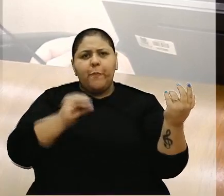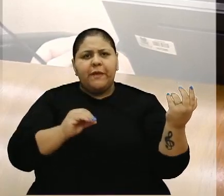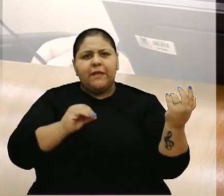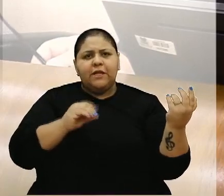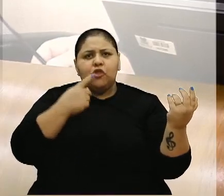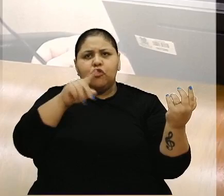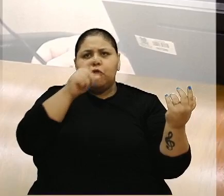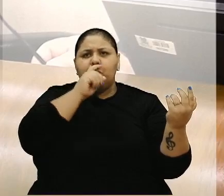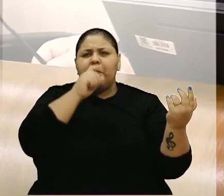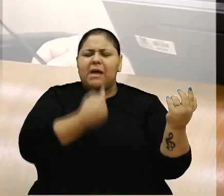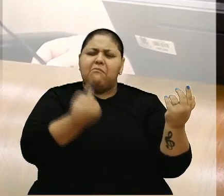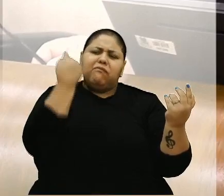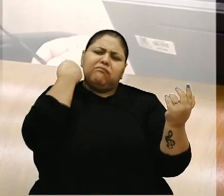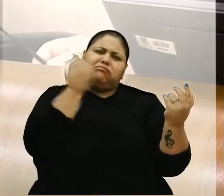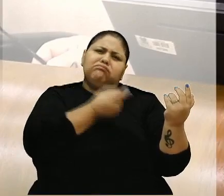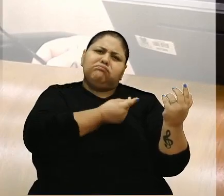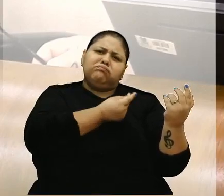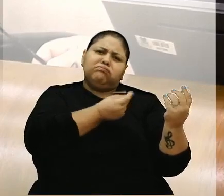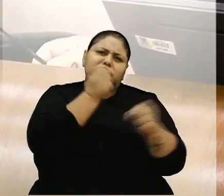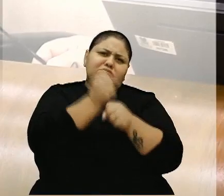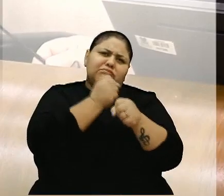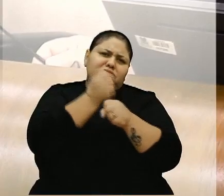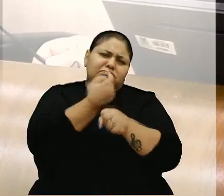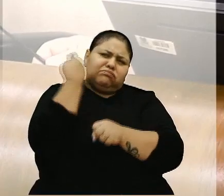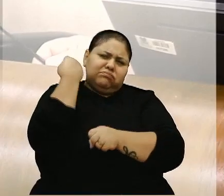anos atrás.